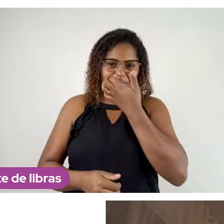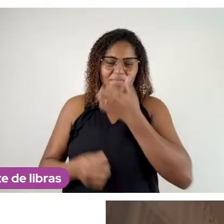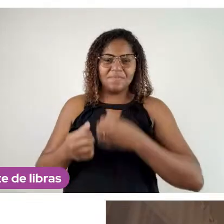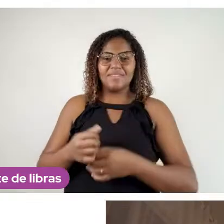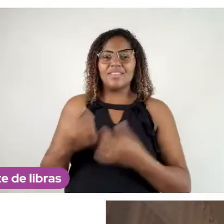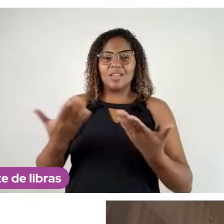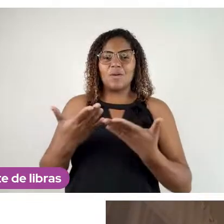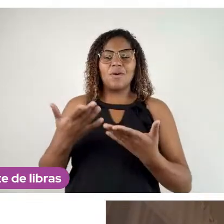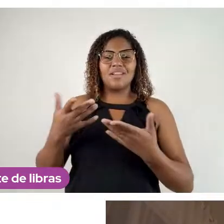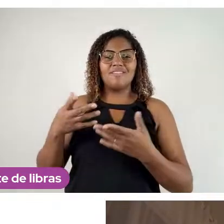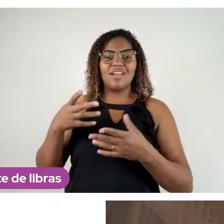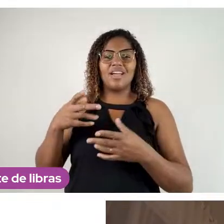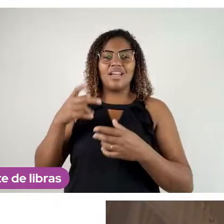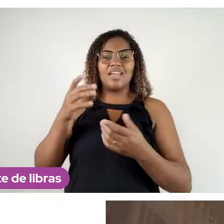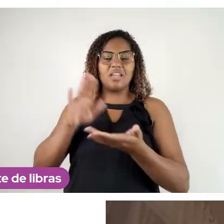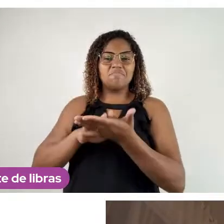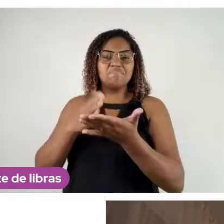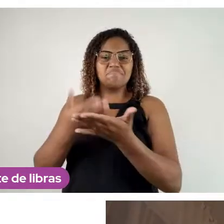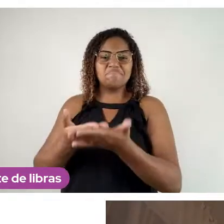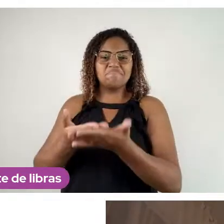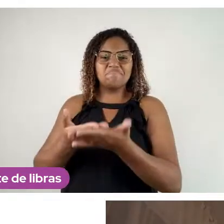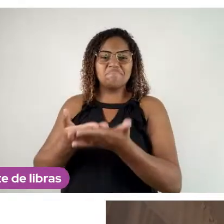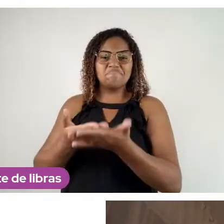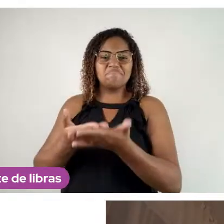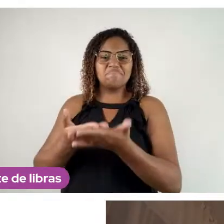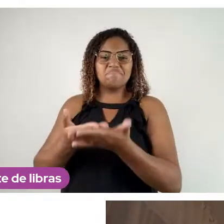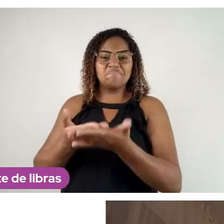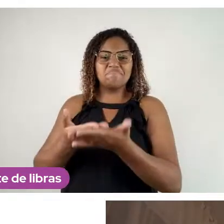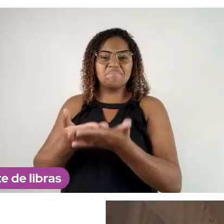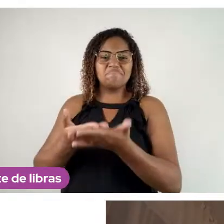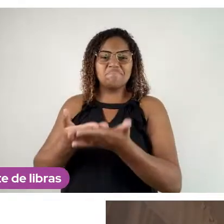ahora. Gracias.